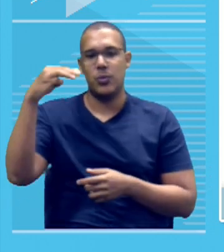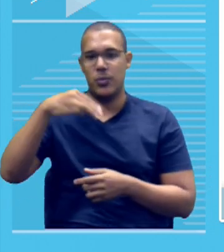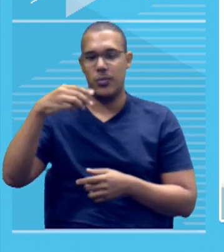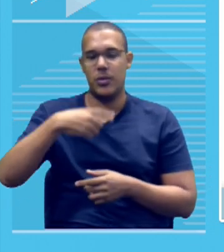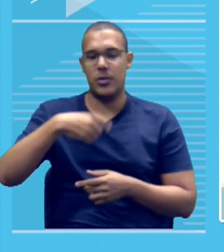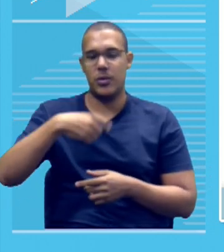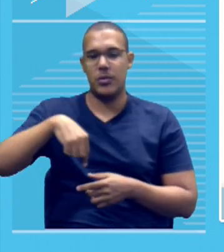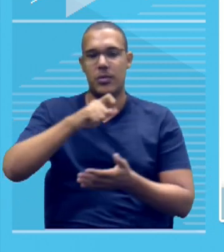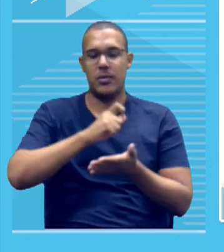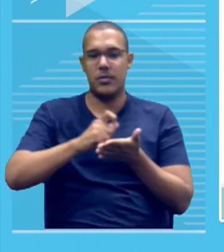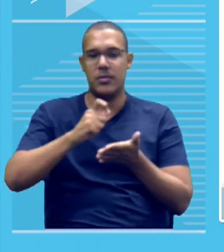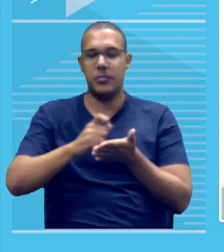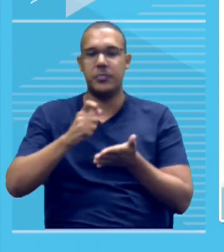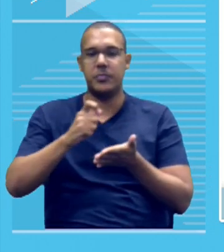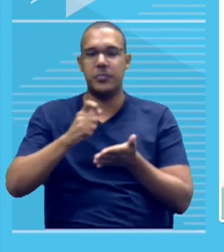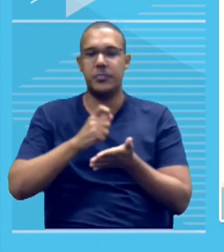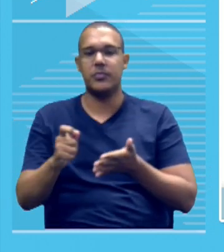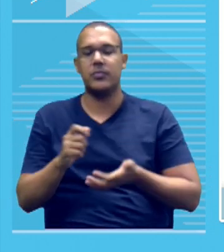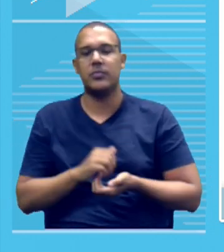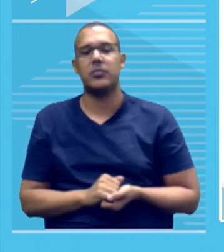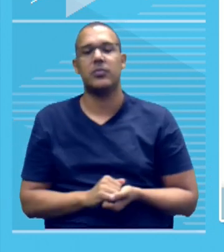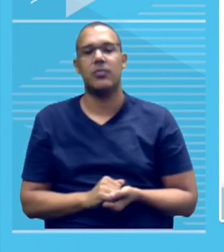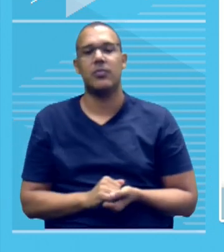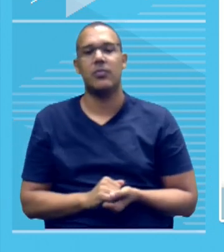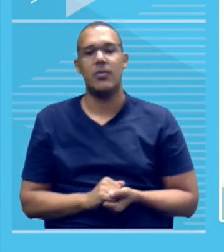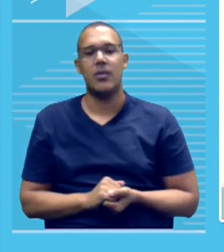minutinho para você fazer um print também dessa reação.